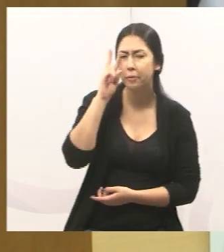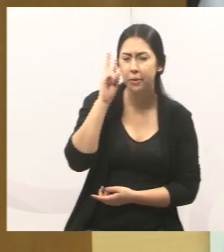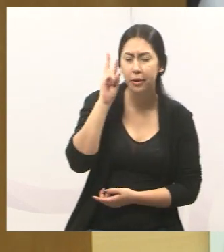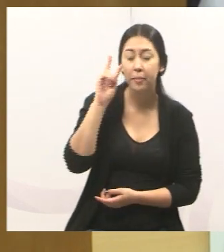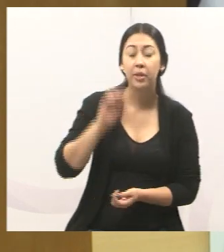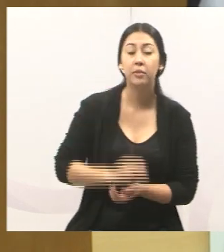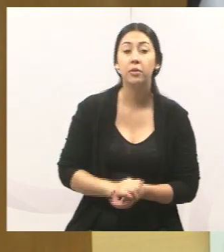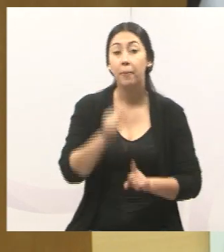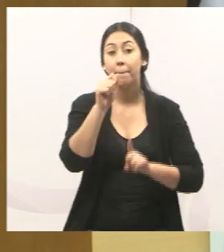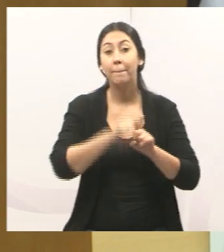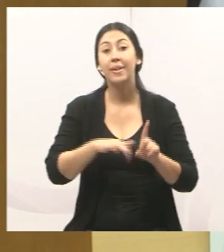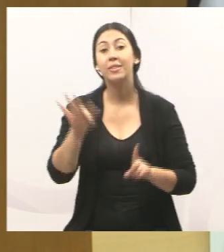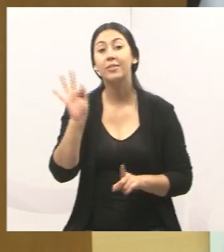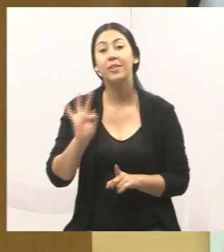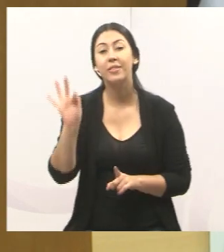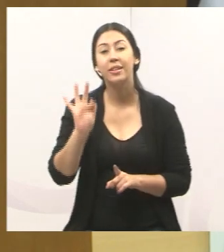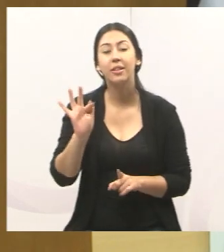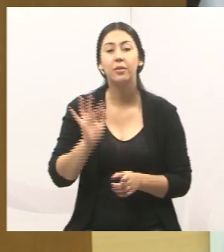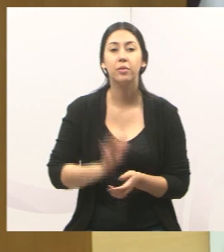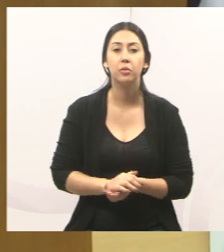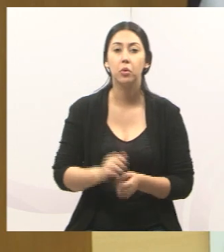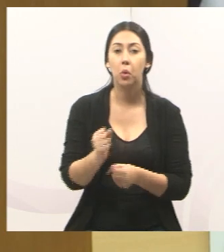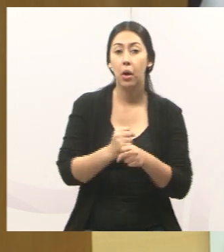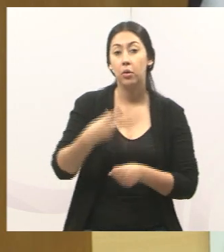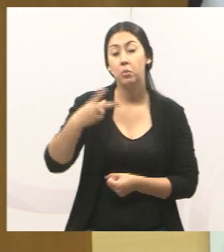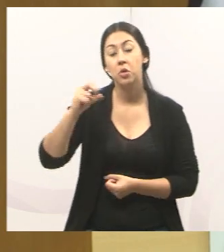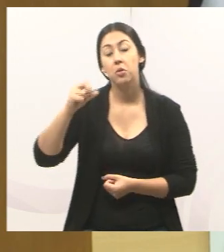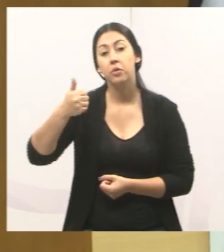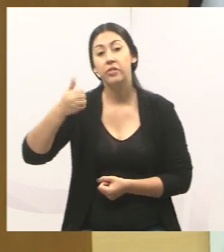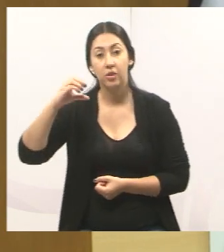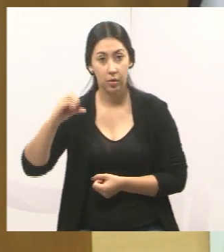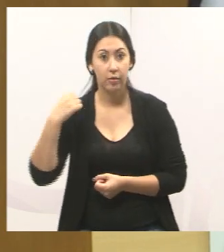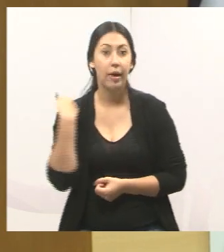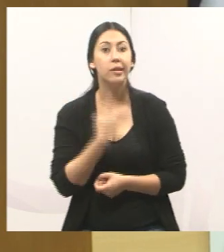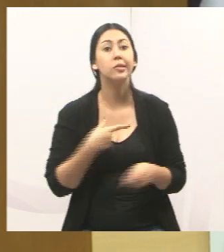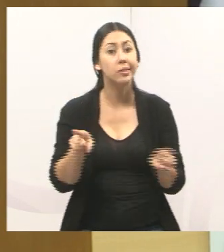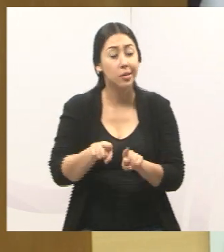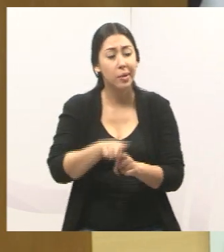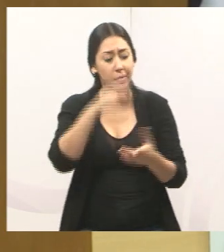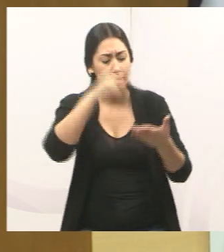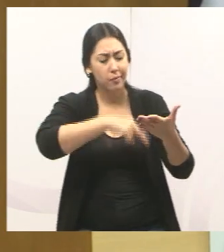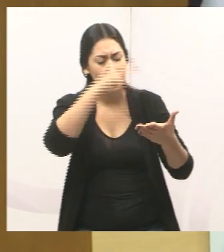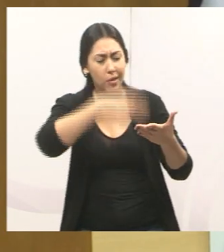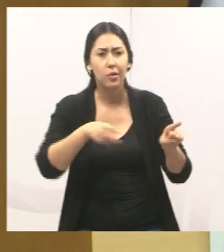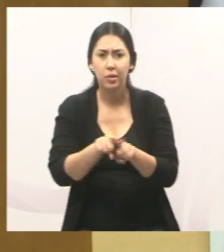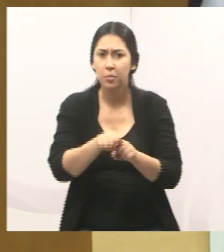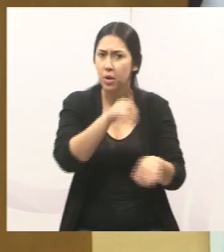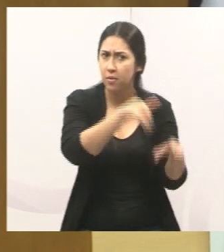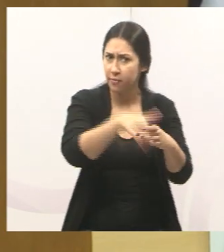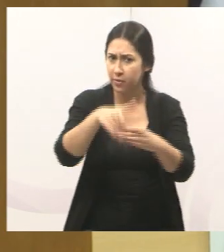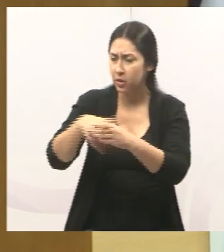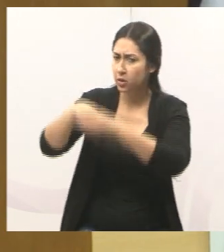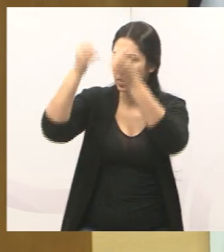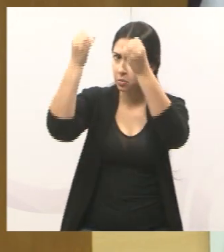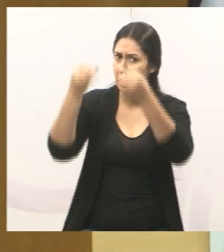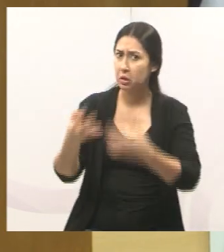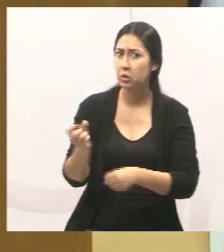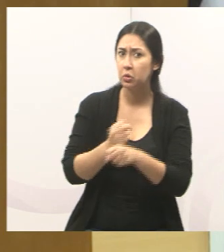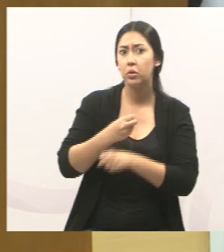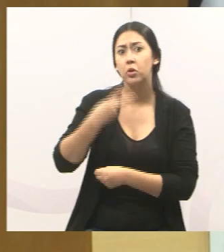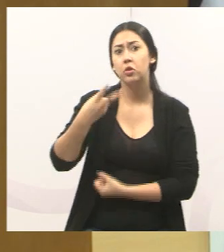em fevereiro de 2019, nós também analisamos e votamos as contas de 2006,